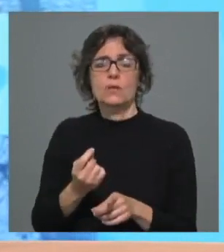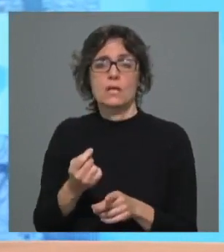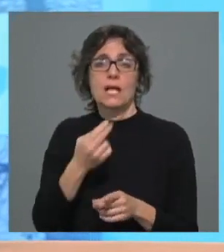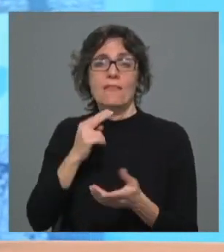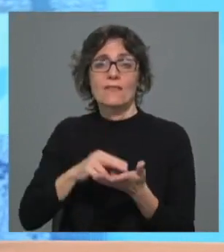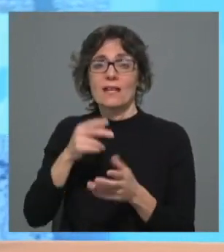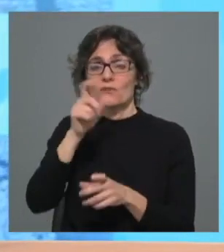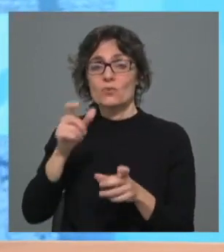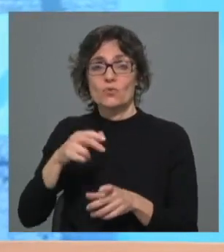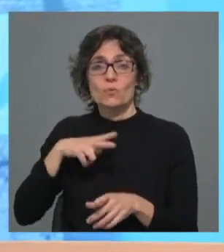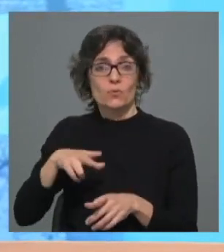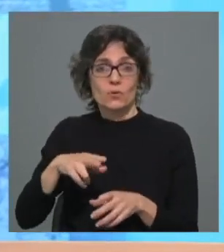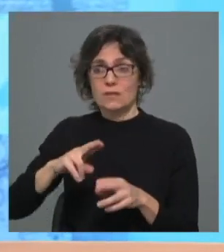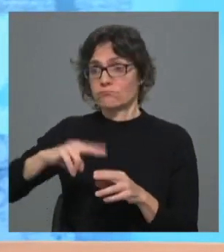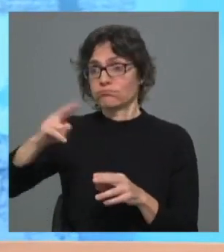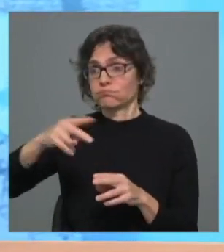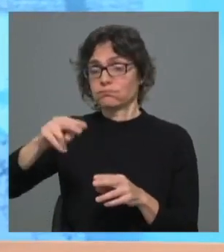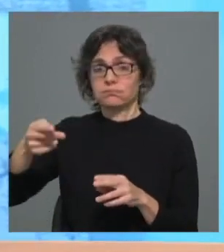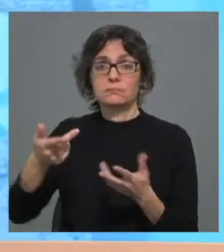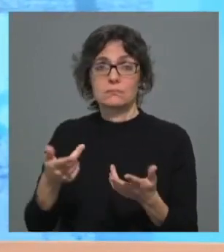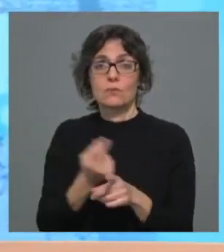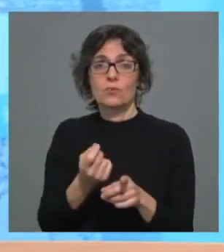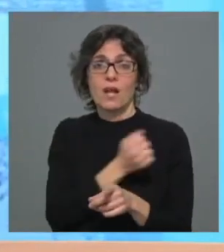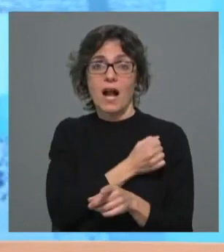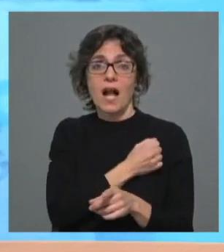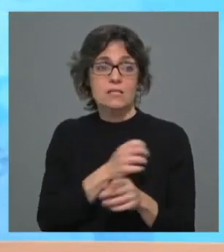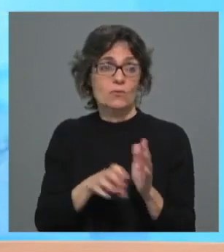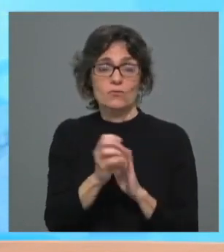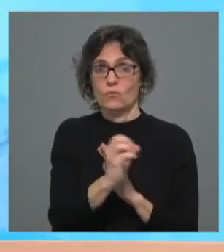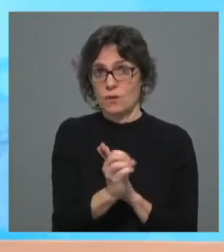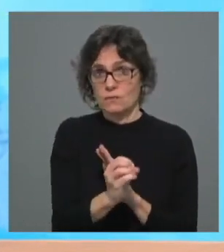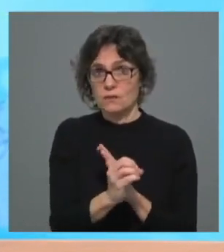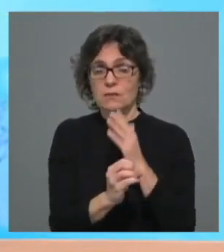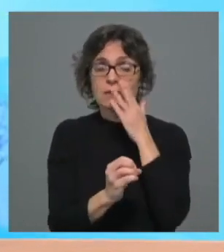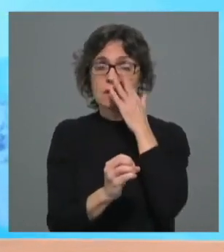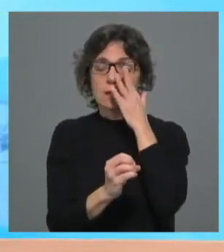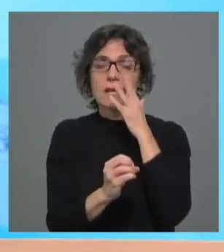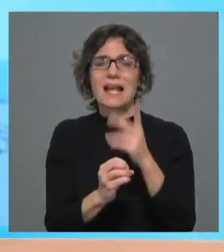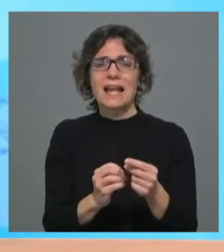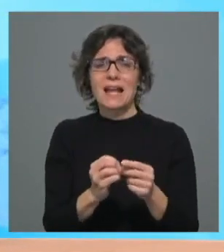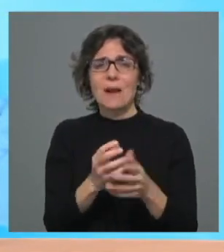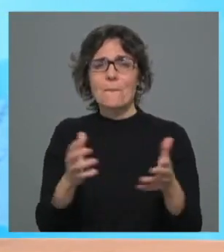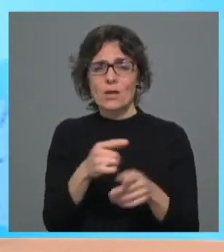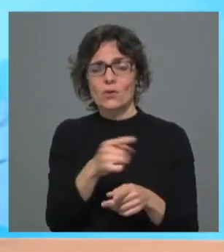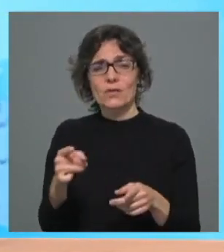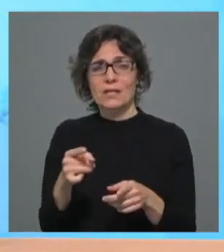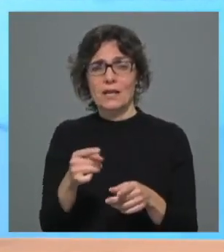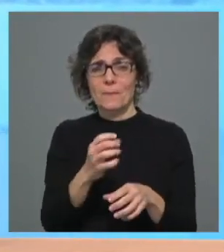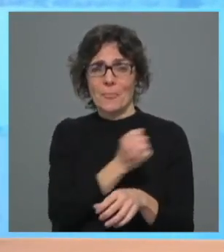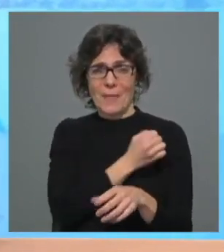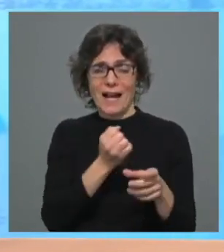viviam lá saíram porque as casas não tinham condições e portanto Muitas delas foram transformadas